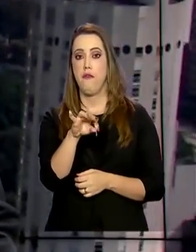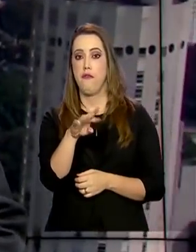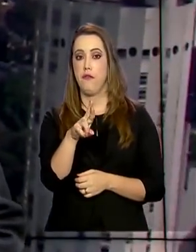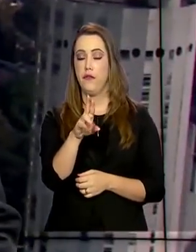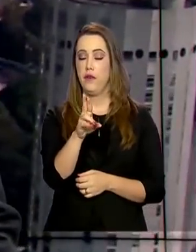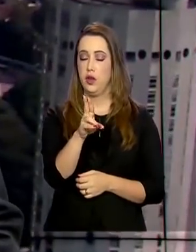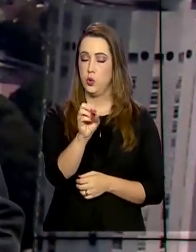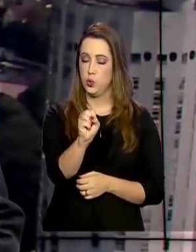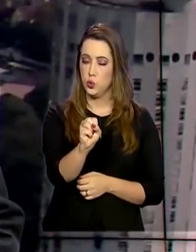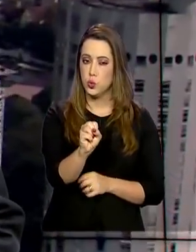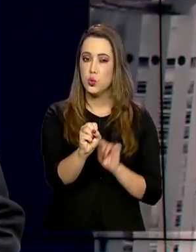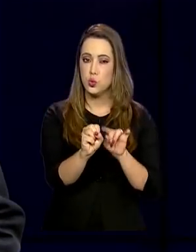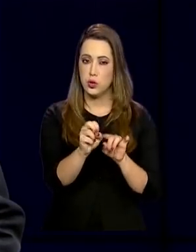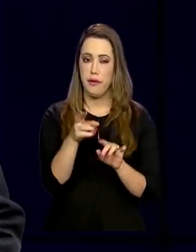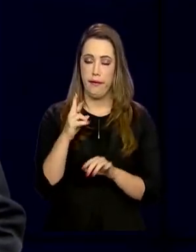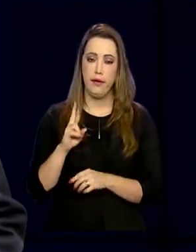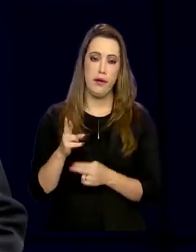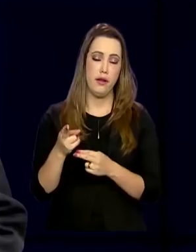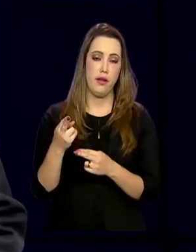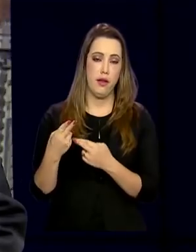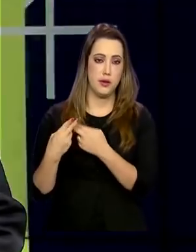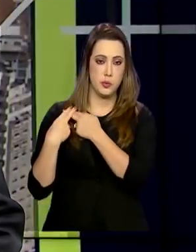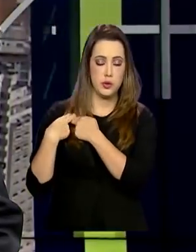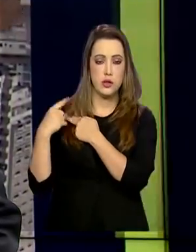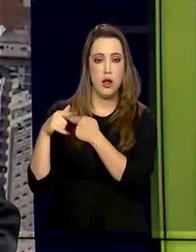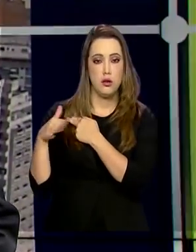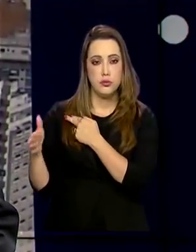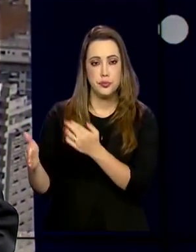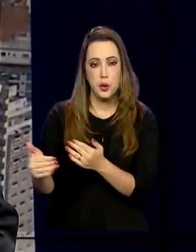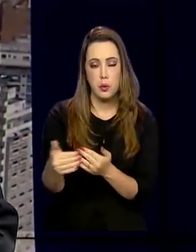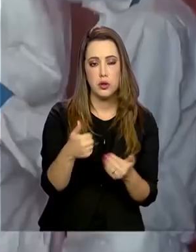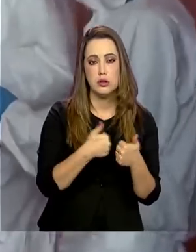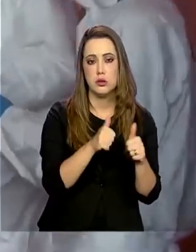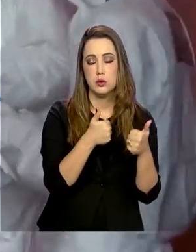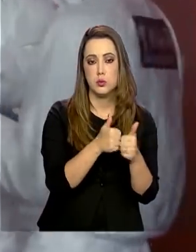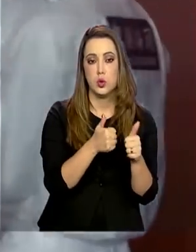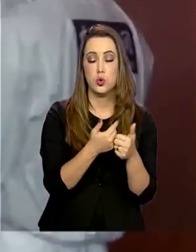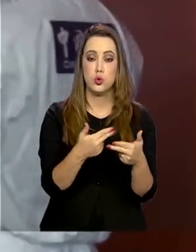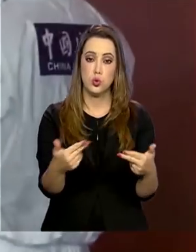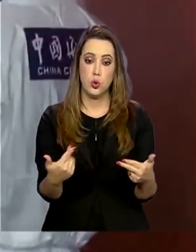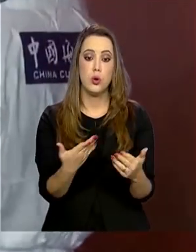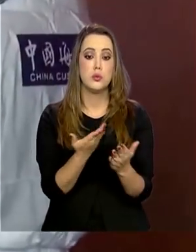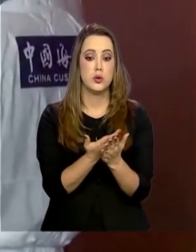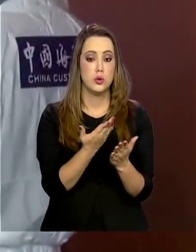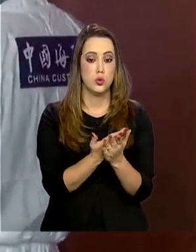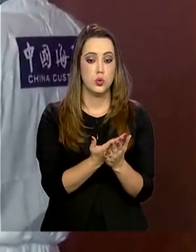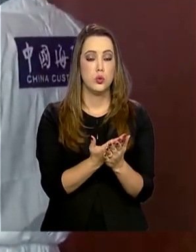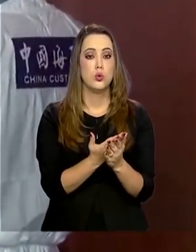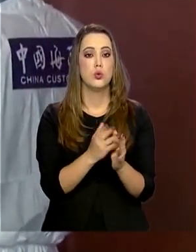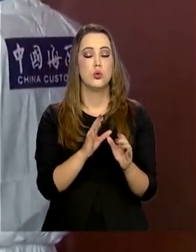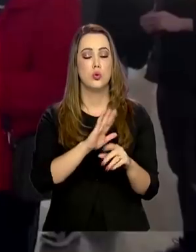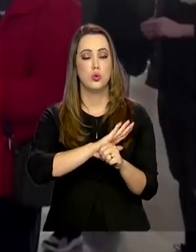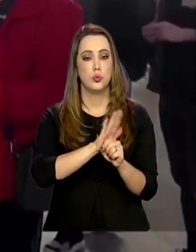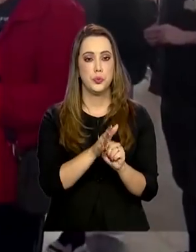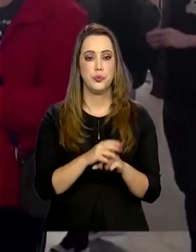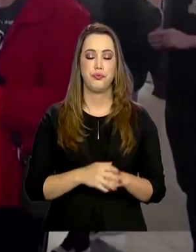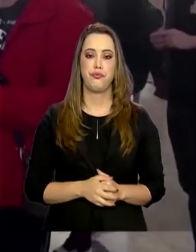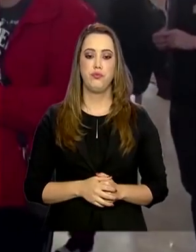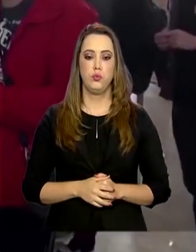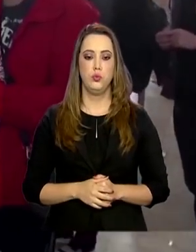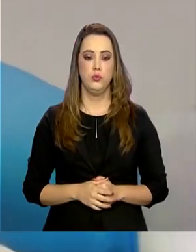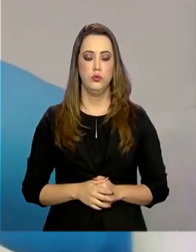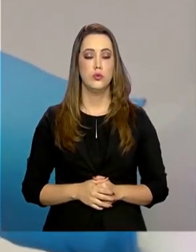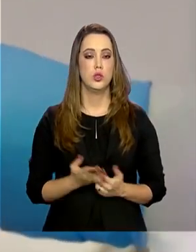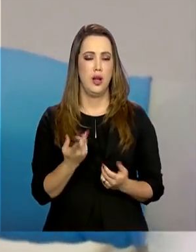responsável pela coleta de material para estudo sobre o coronavírus desde o início da pandemia do coronavírus